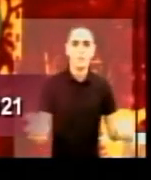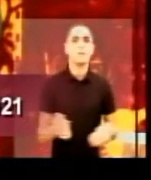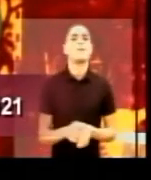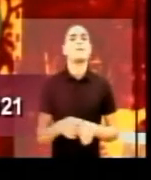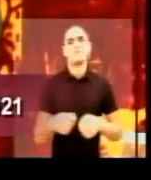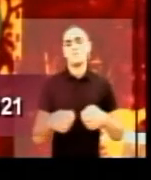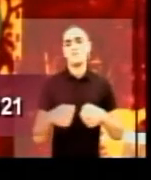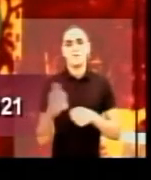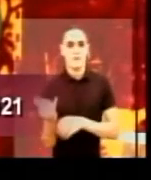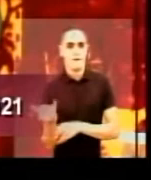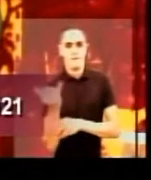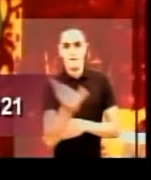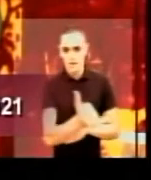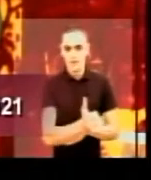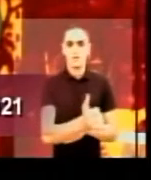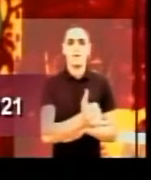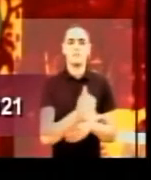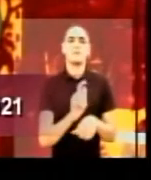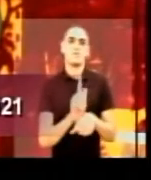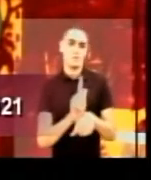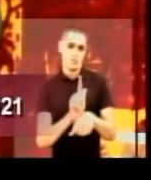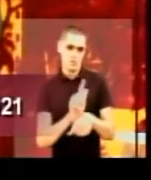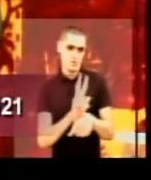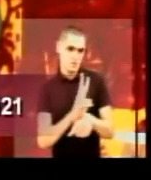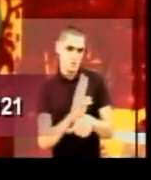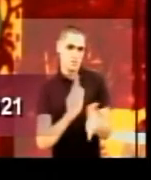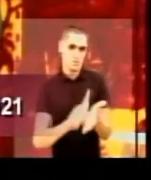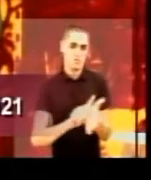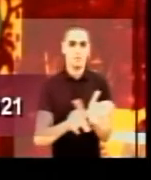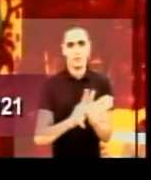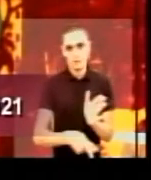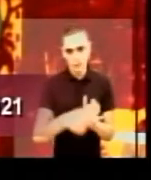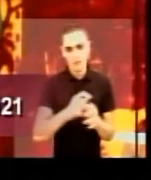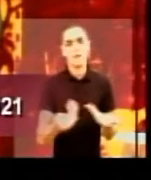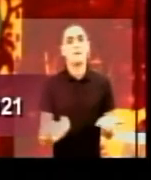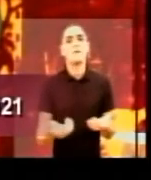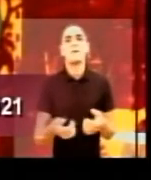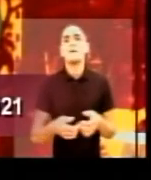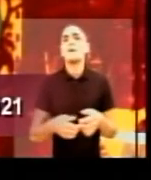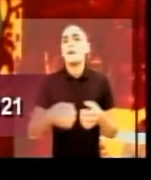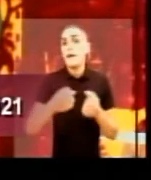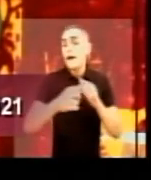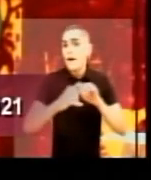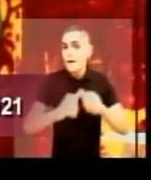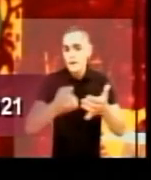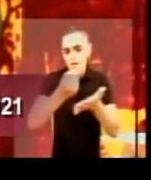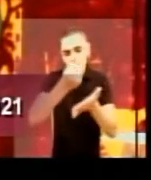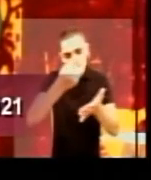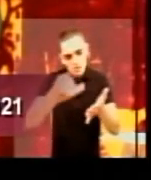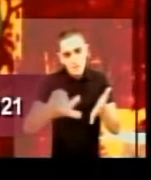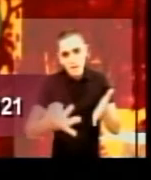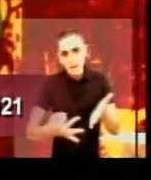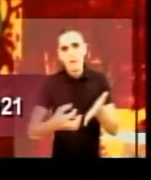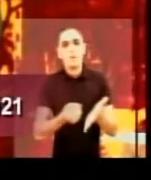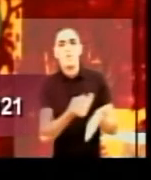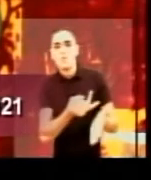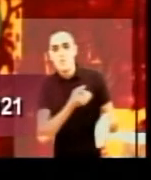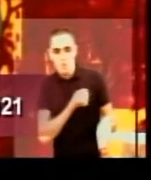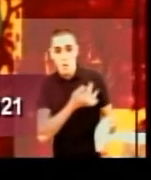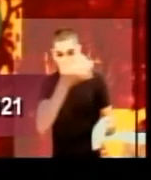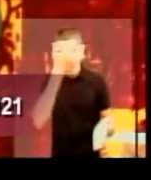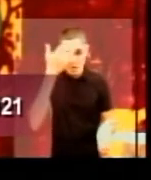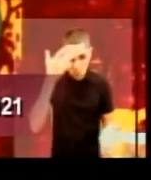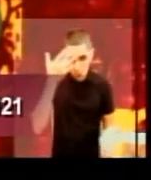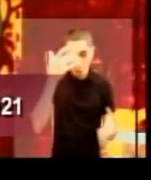de pessoas, o horário de eventos. E esse evento ele somente será autorizado quando tiver no